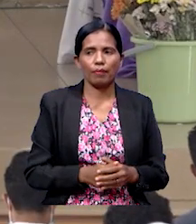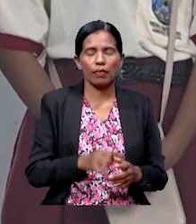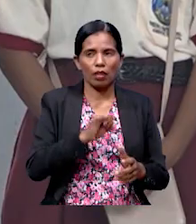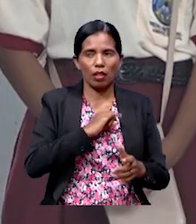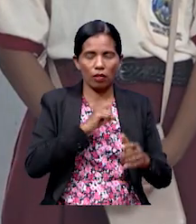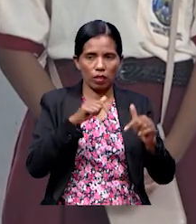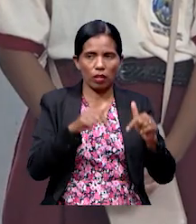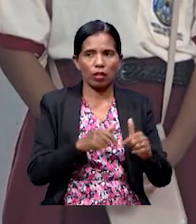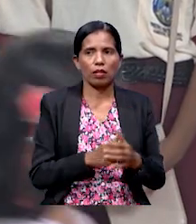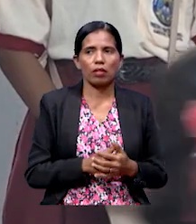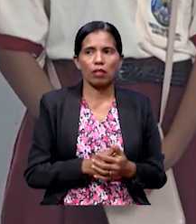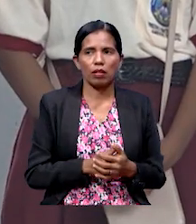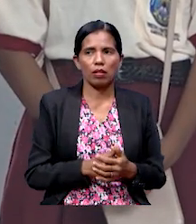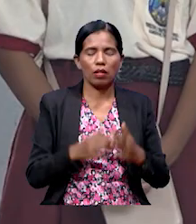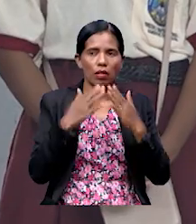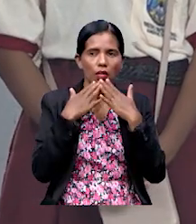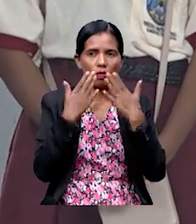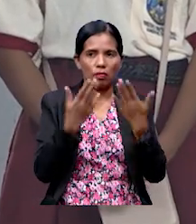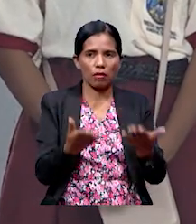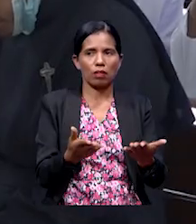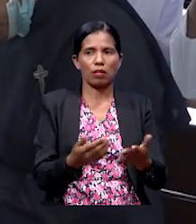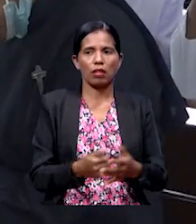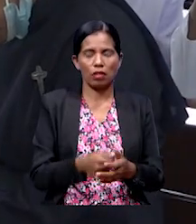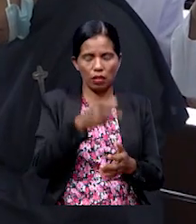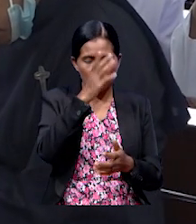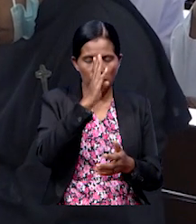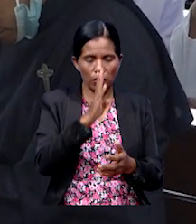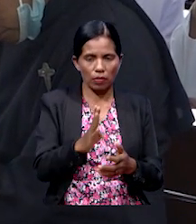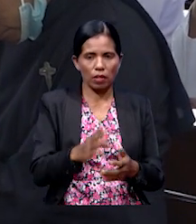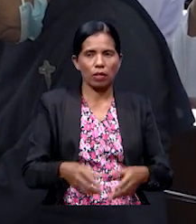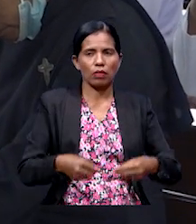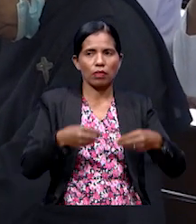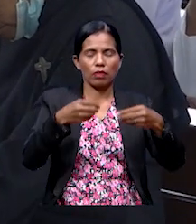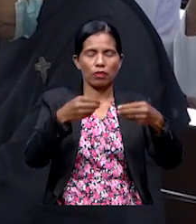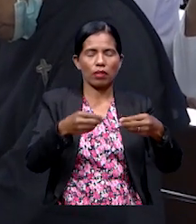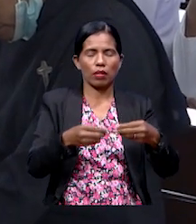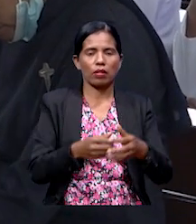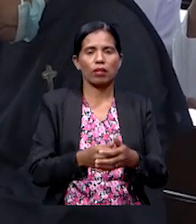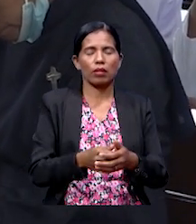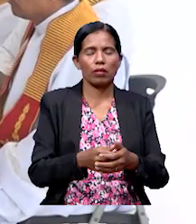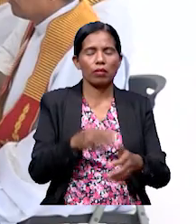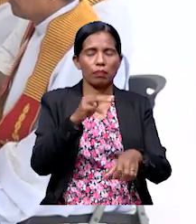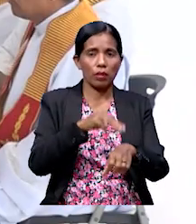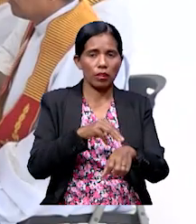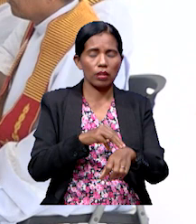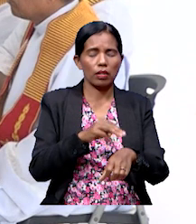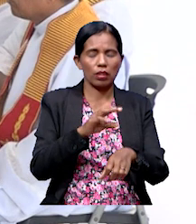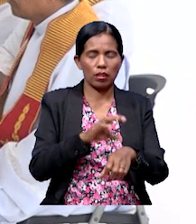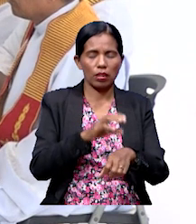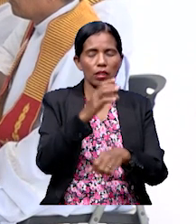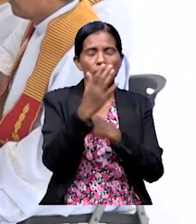so bele de ande obrigado na maroma fobania missão tinan rua e Timor o